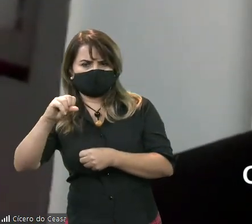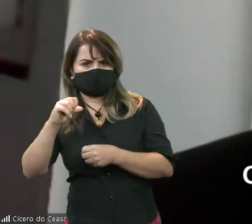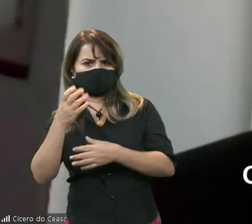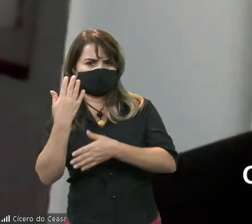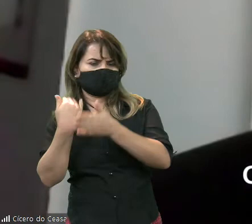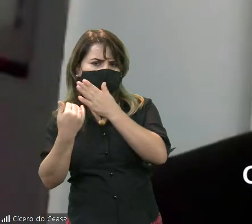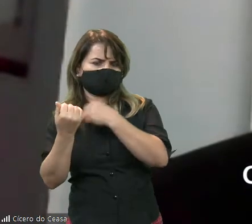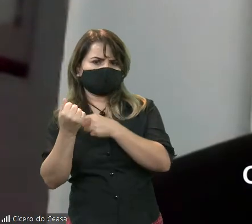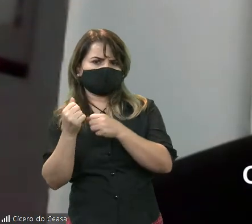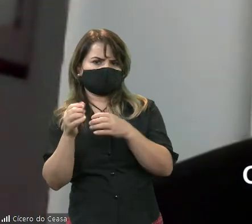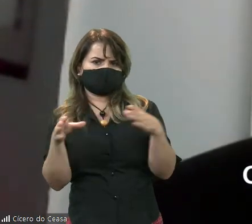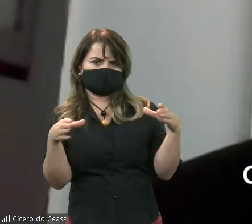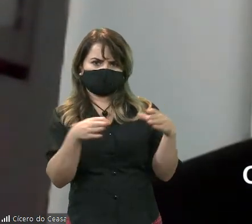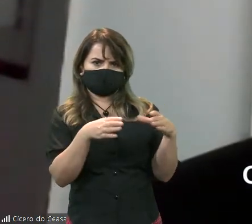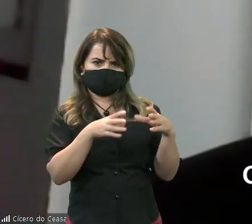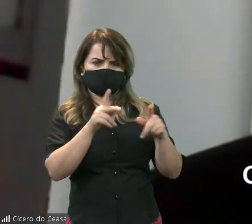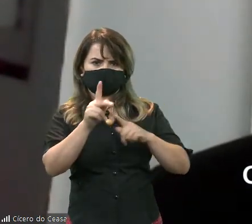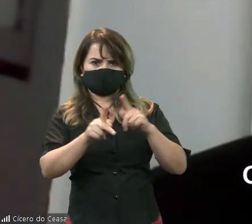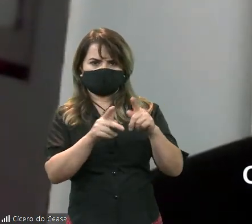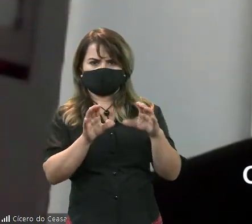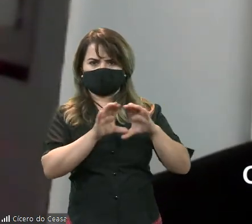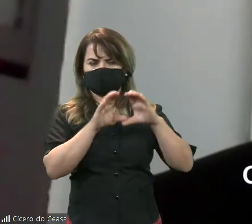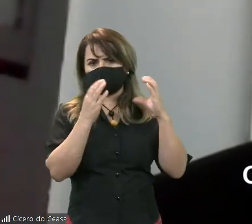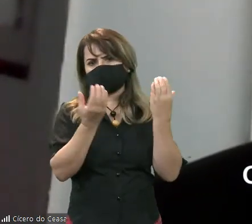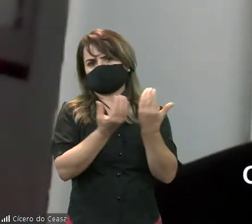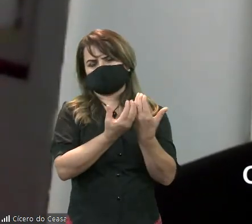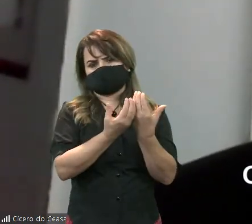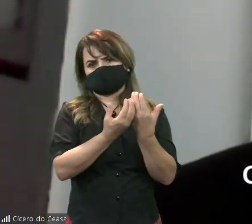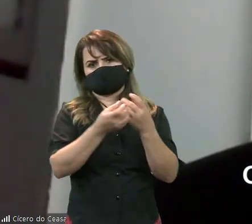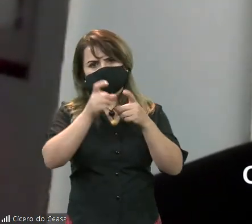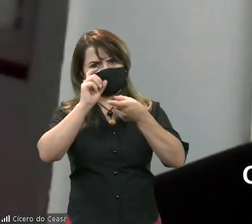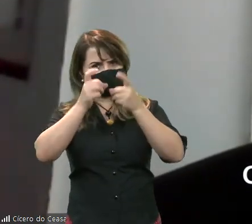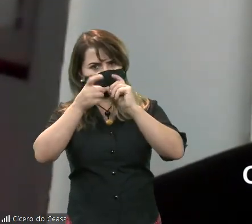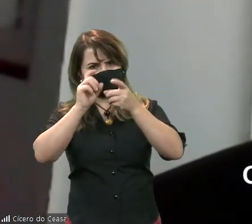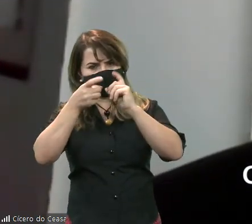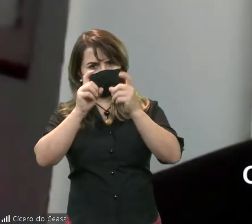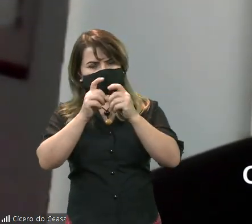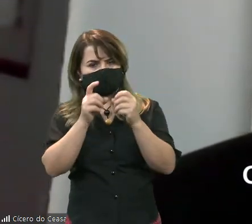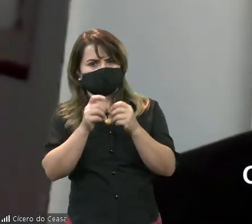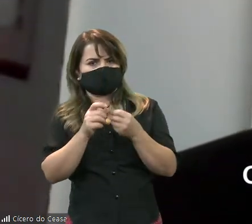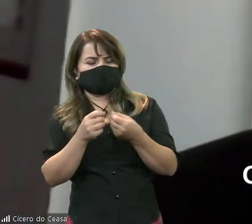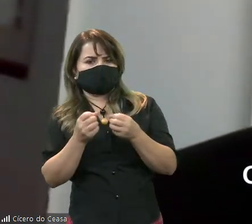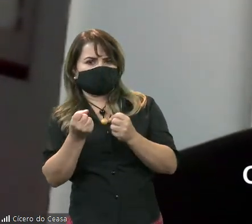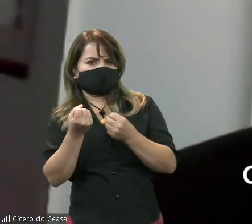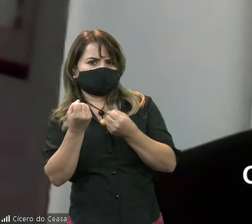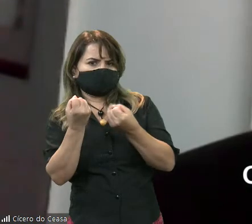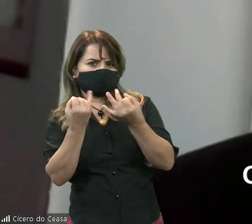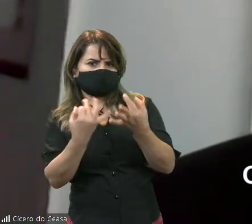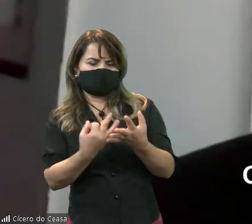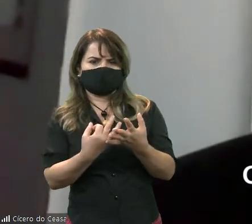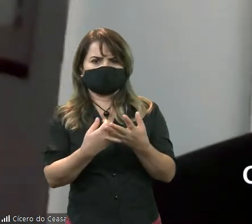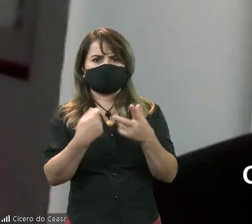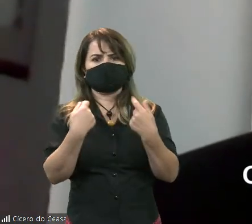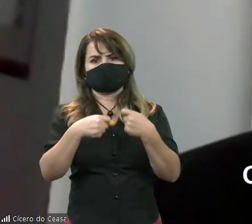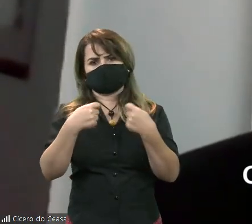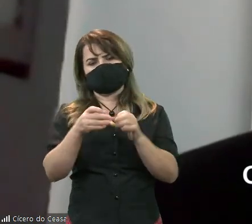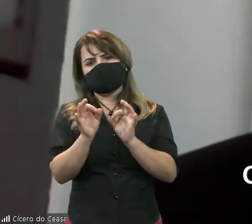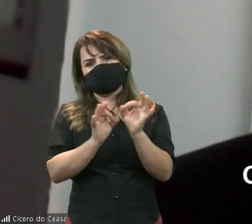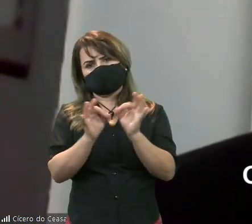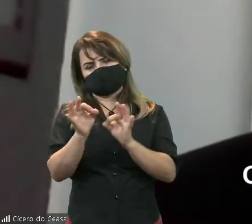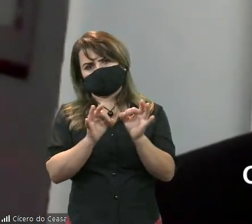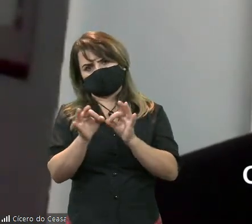as comunidades, e a exemplo também da Zona Norte, que foi feito, e falava-se muito dessa questão